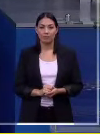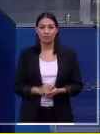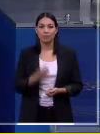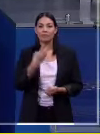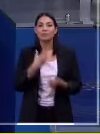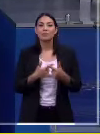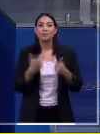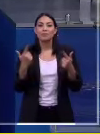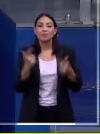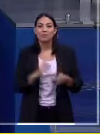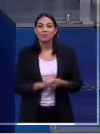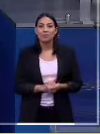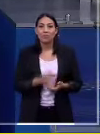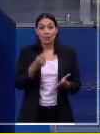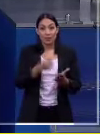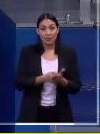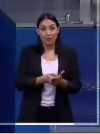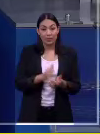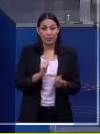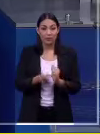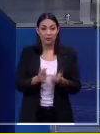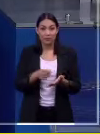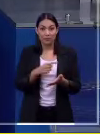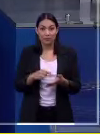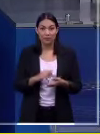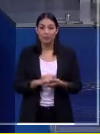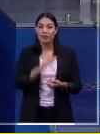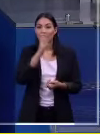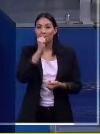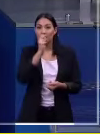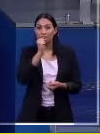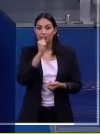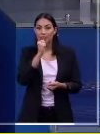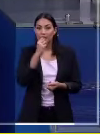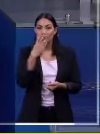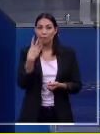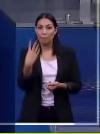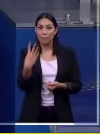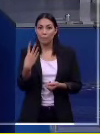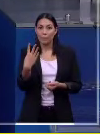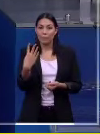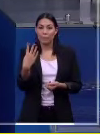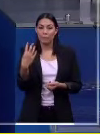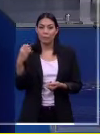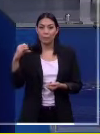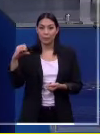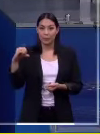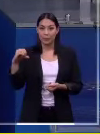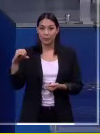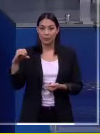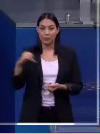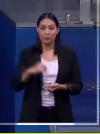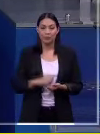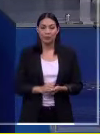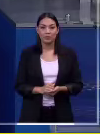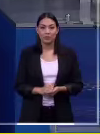Boa sorte para você que apostou na Time Mania. Bola laranja, número 49.